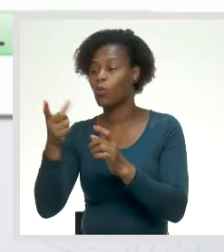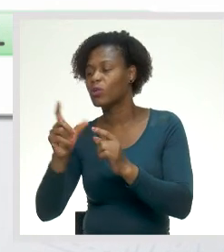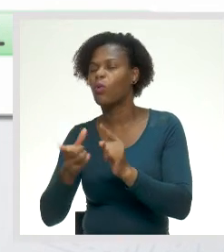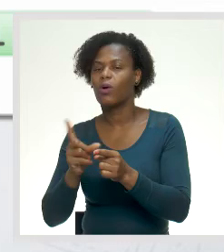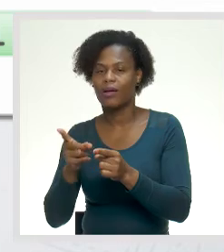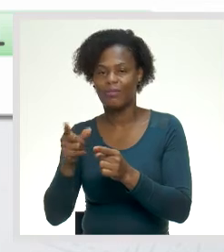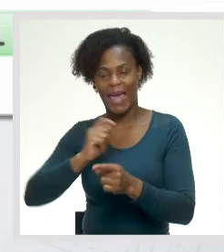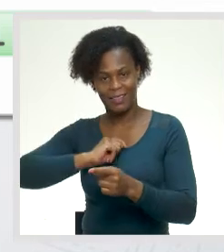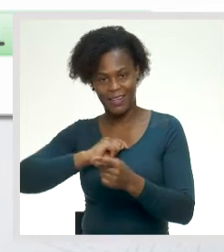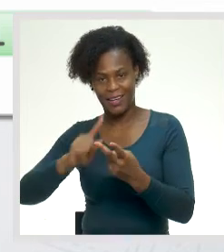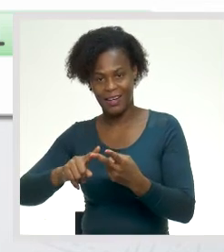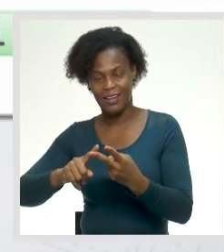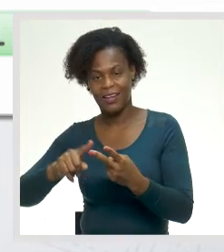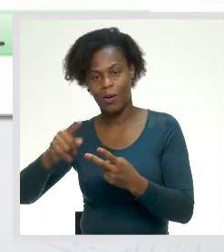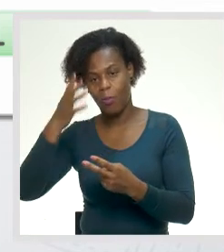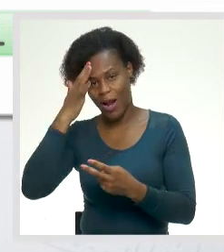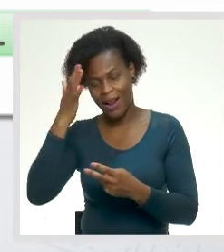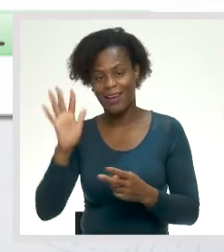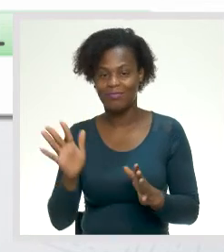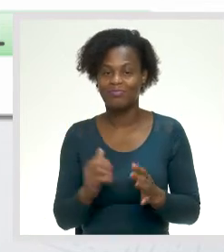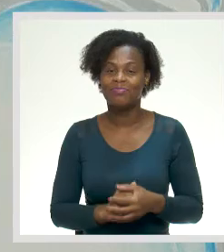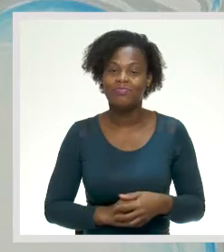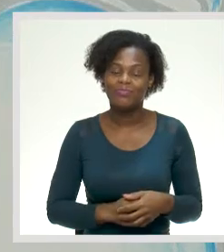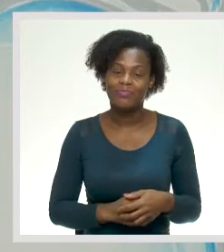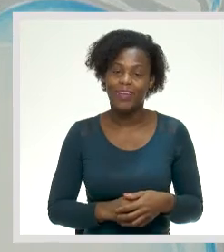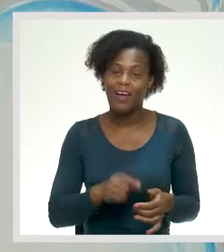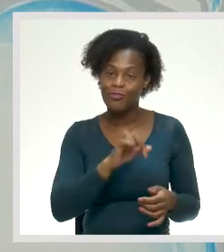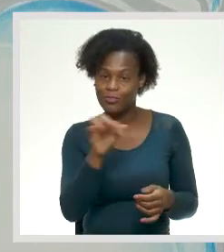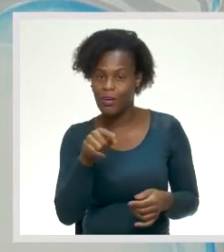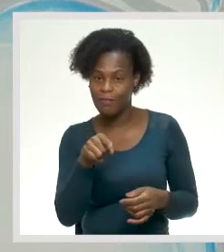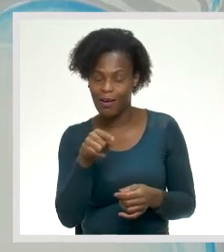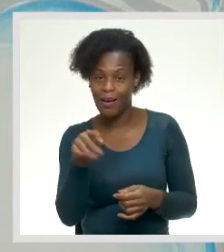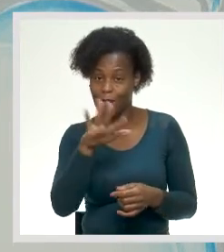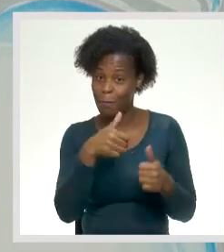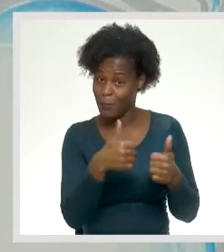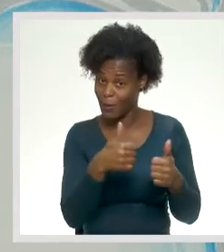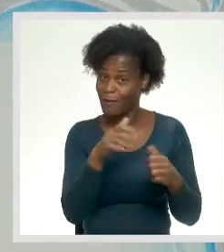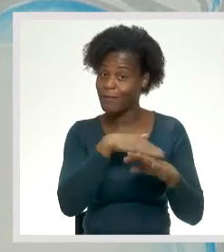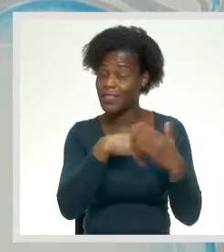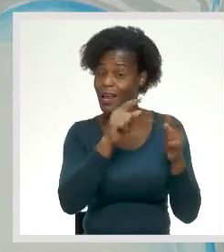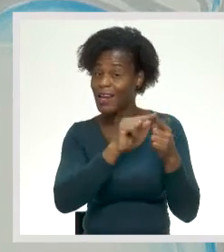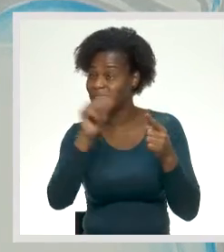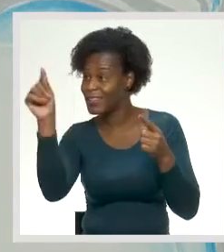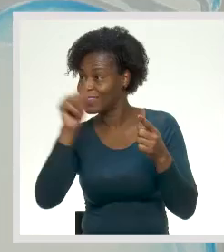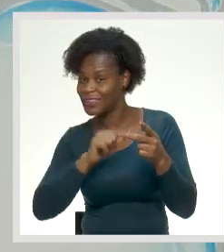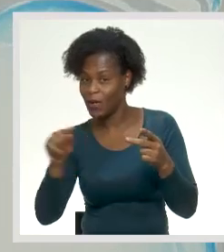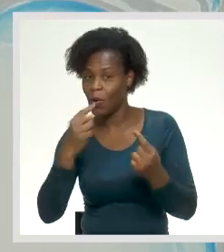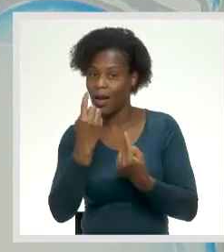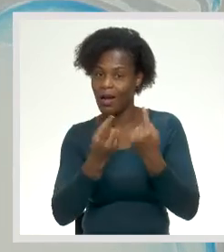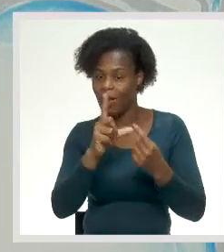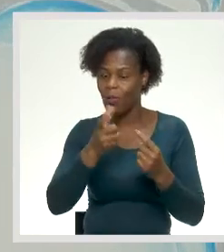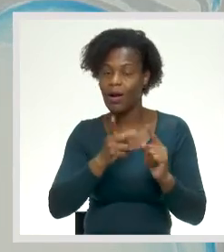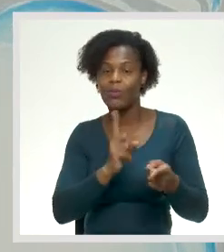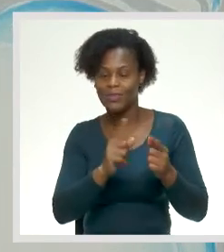conceitos ética e moral. E então vocês vão de forma acertada fazer corresponder cada conceito